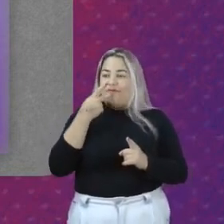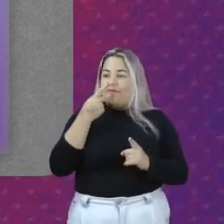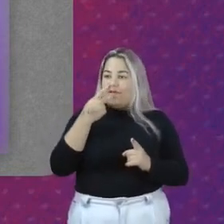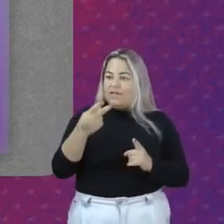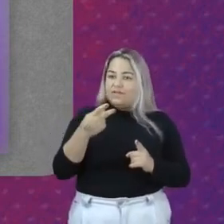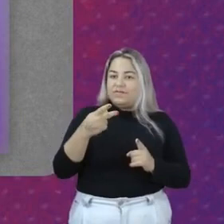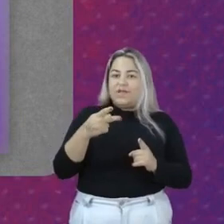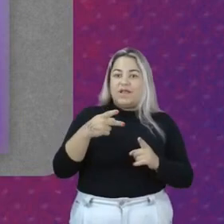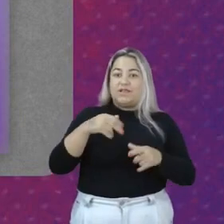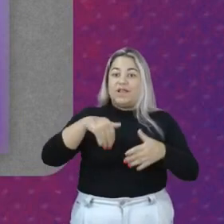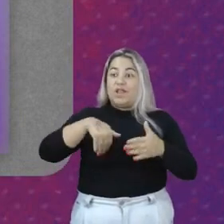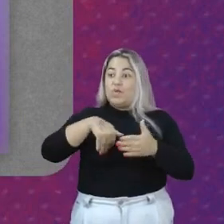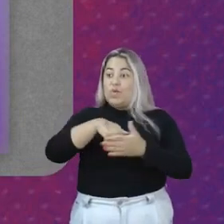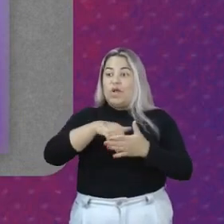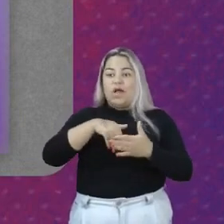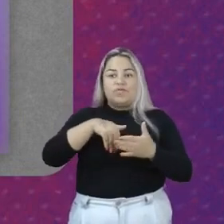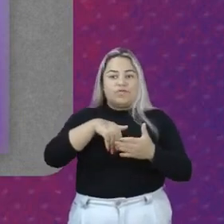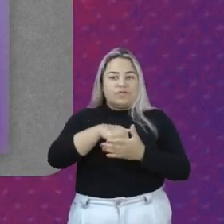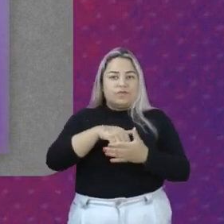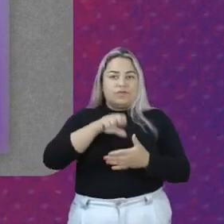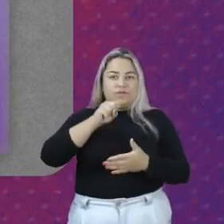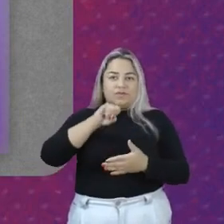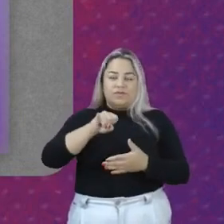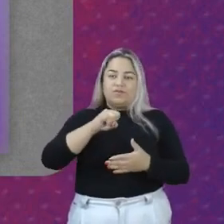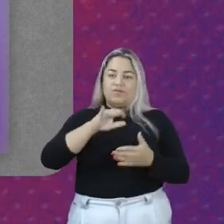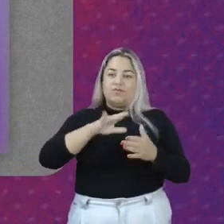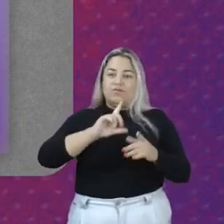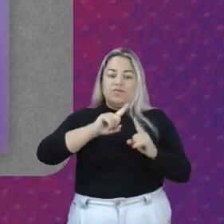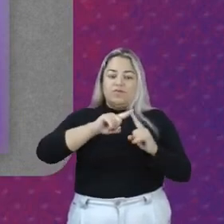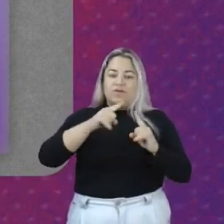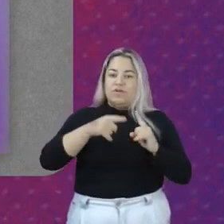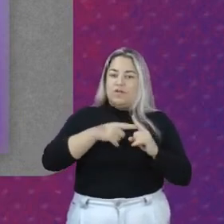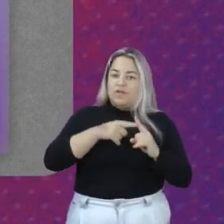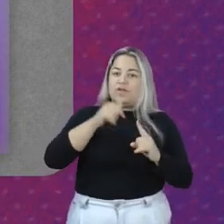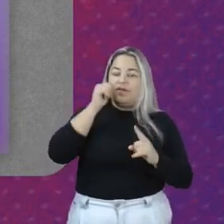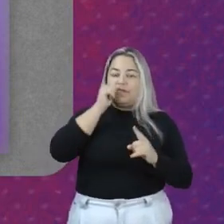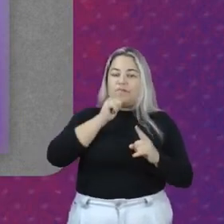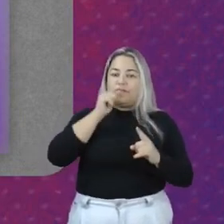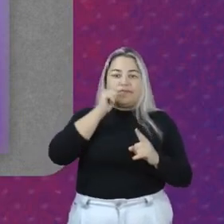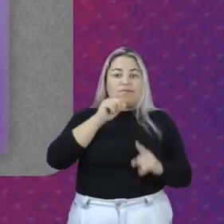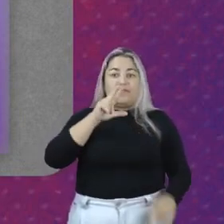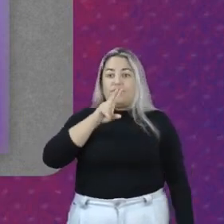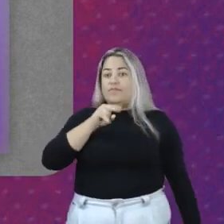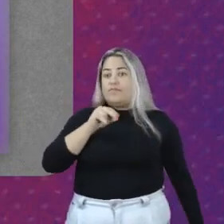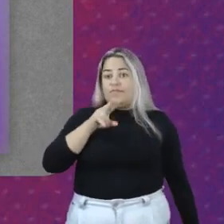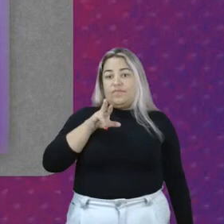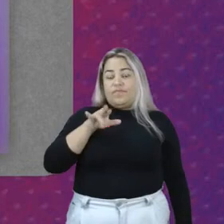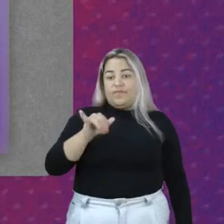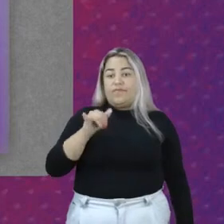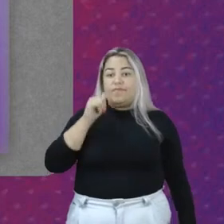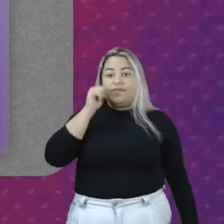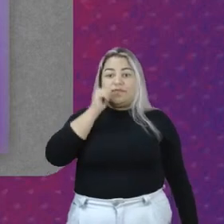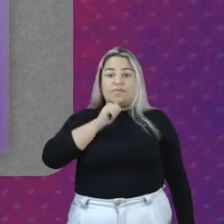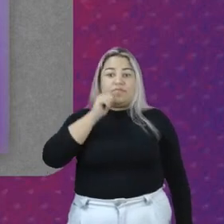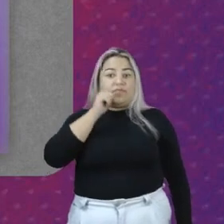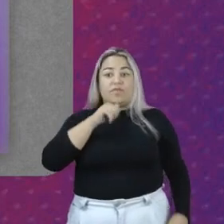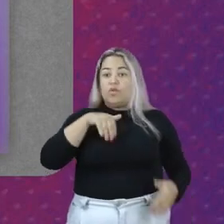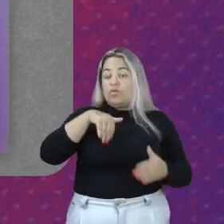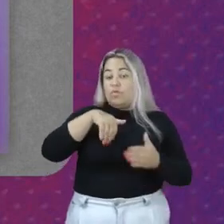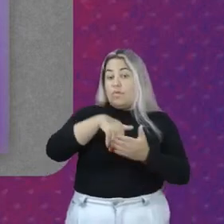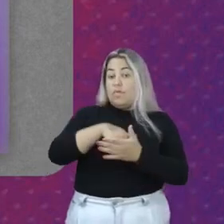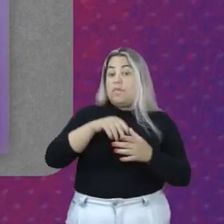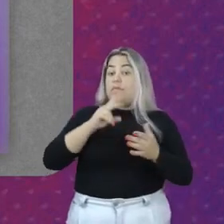ser jogador de futebol. Se tiver grávida e for menino e chutar, não vai dizer que a menina vai ser jogadora de